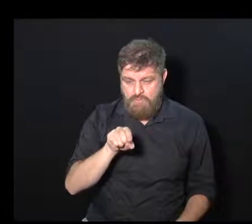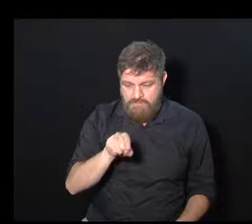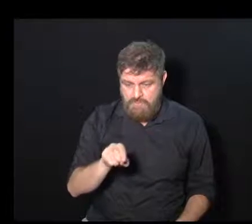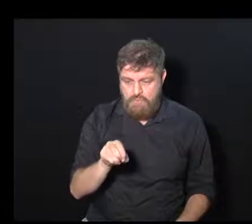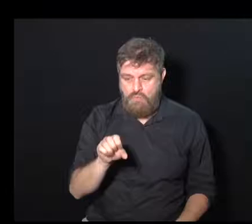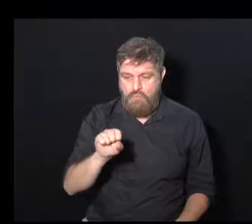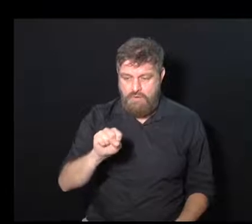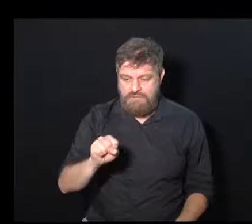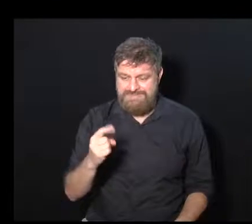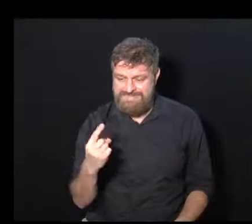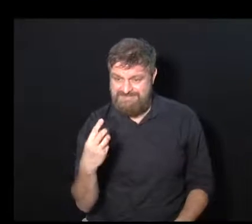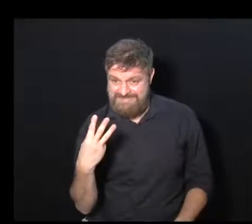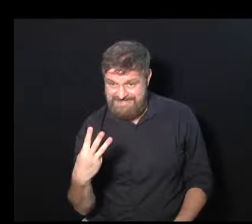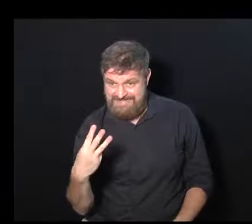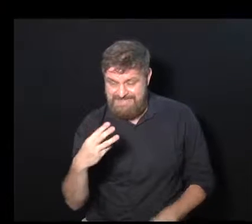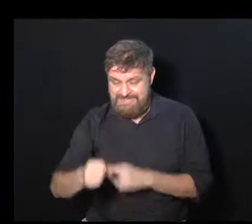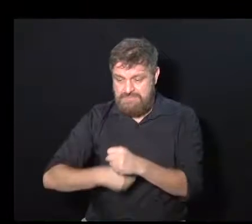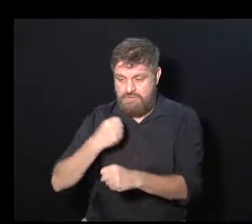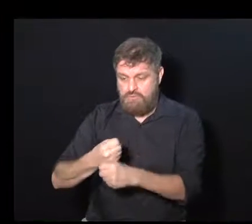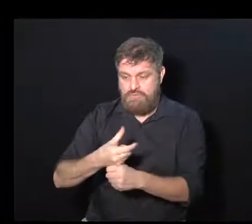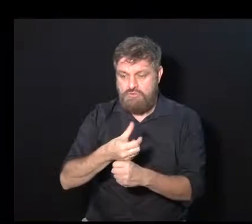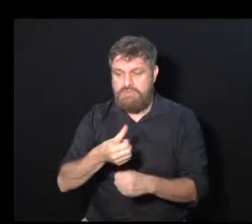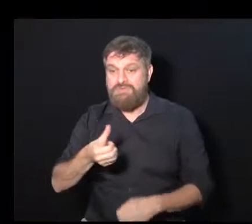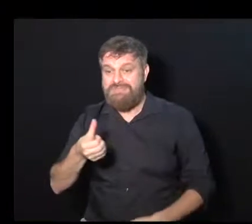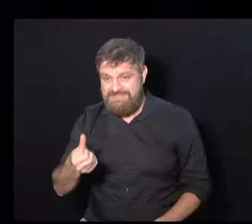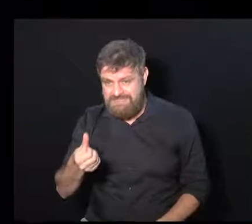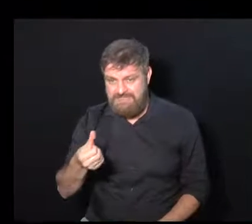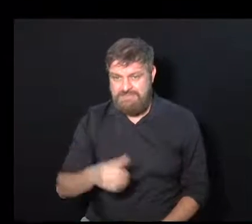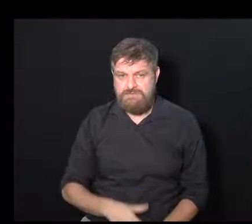de 2006.